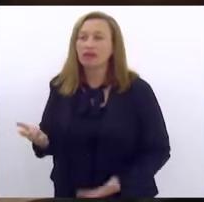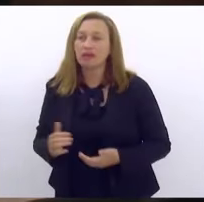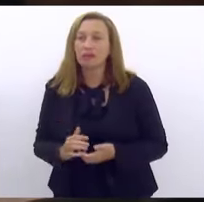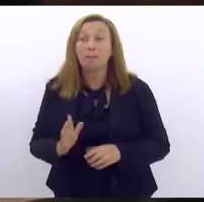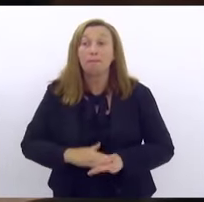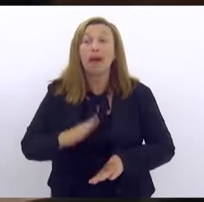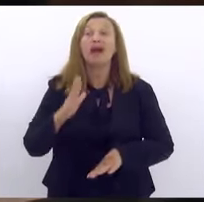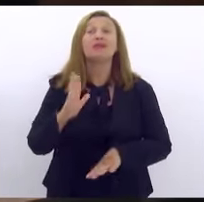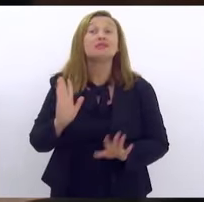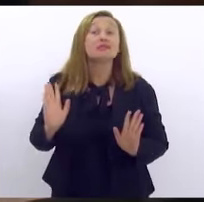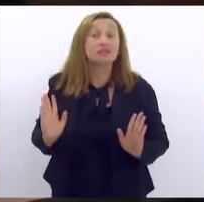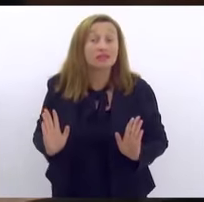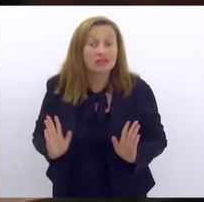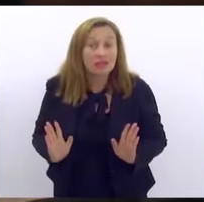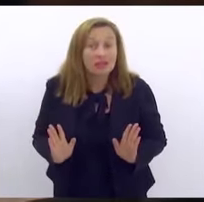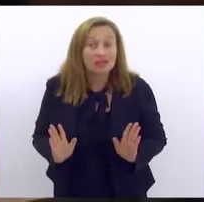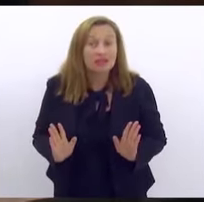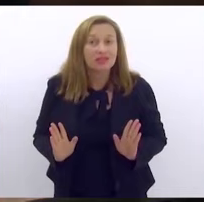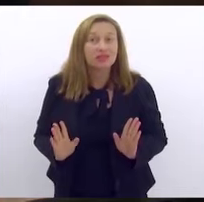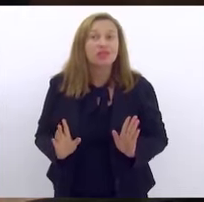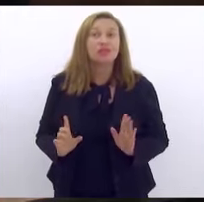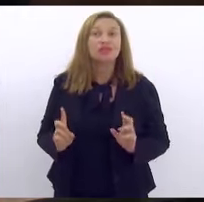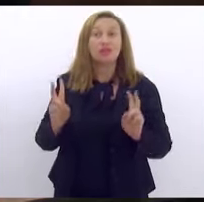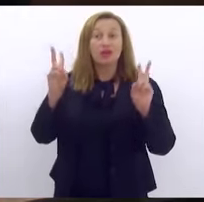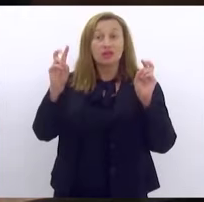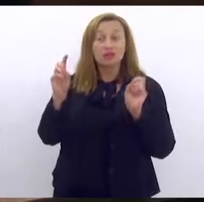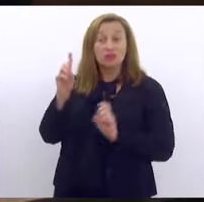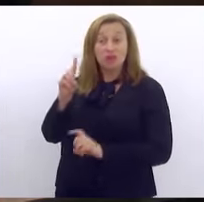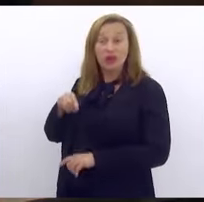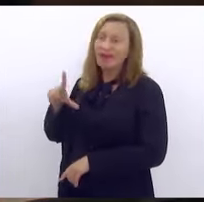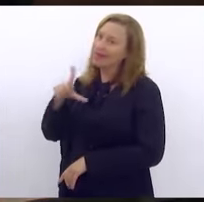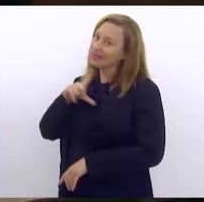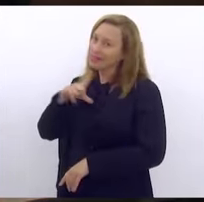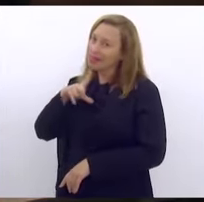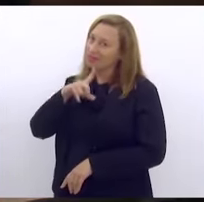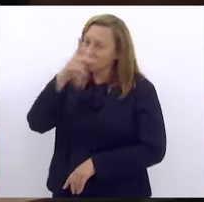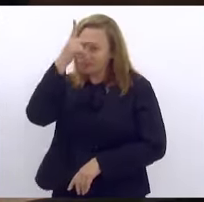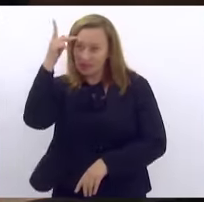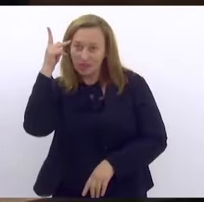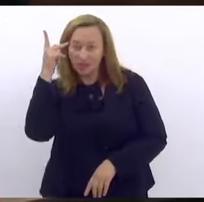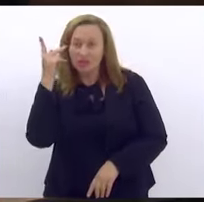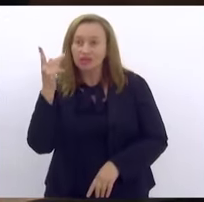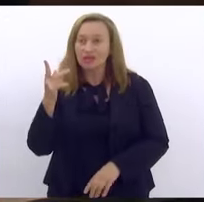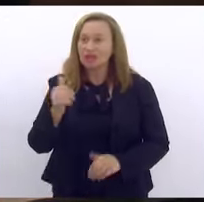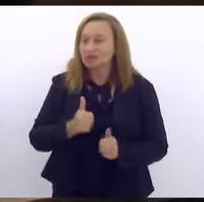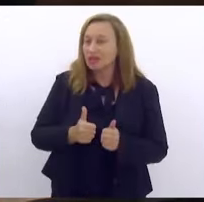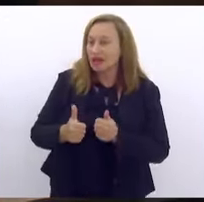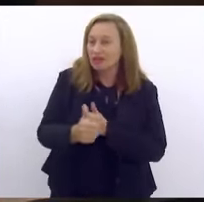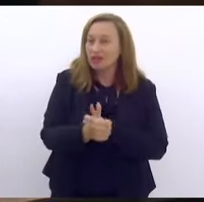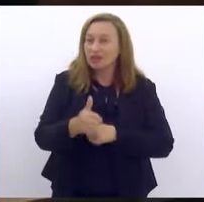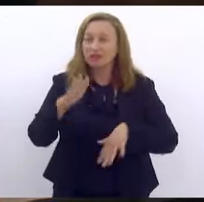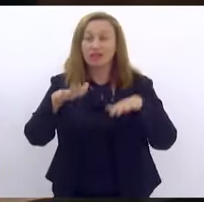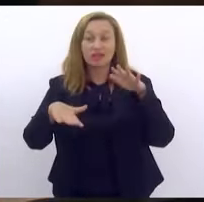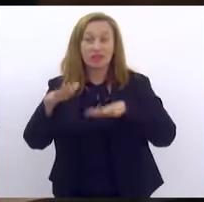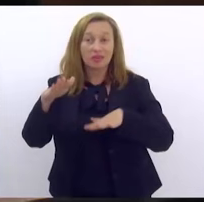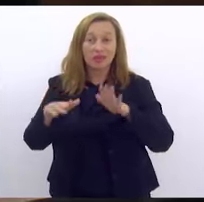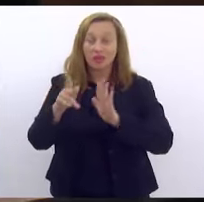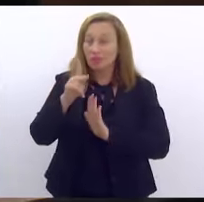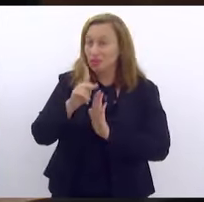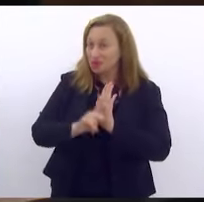Mas, fato é que teve gente que estava à frente de um determinado